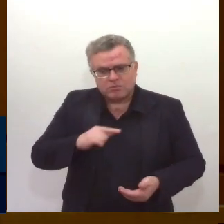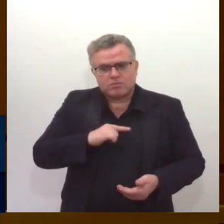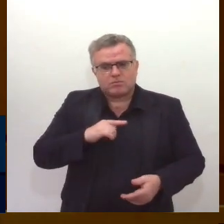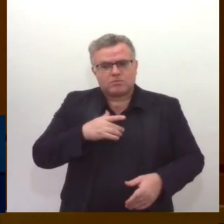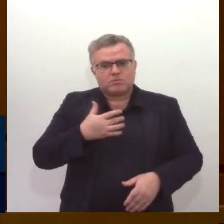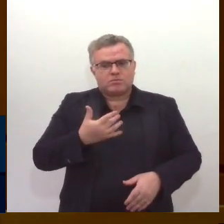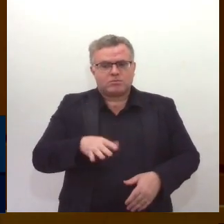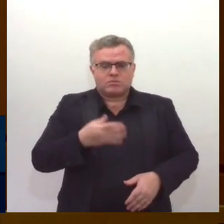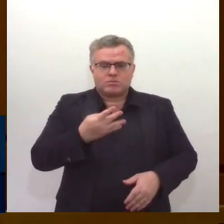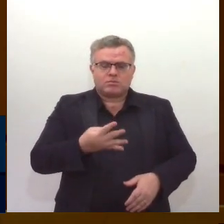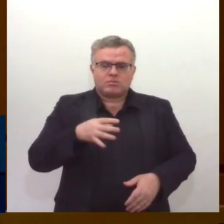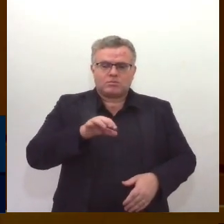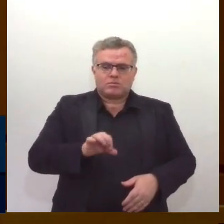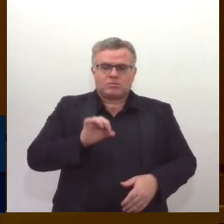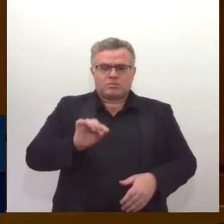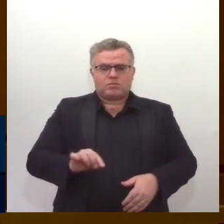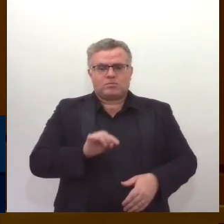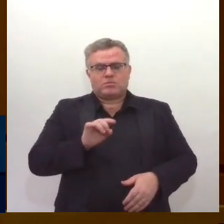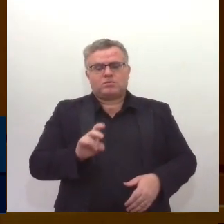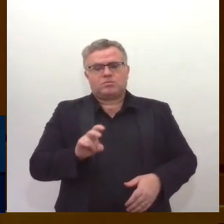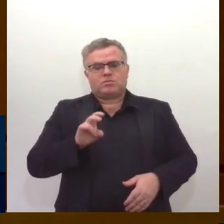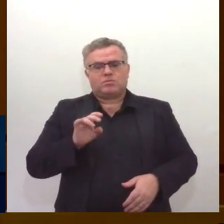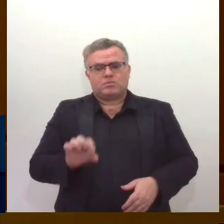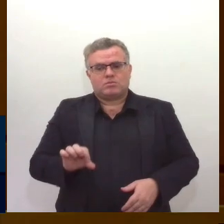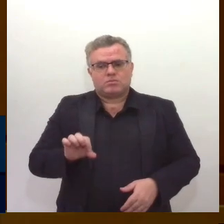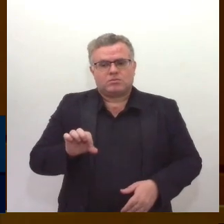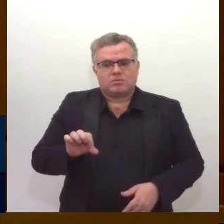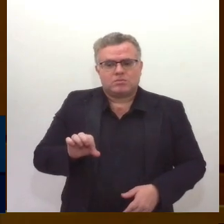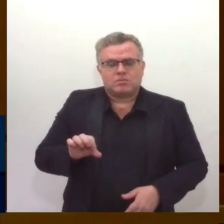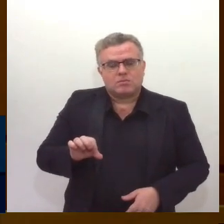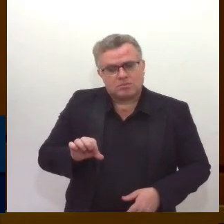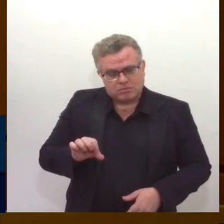49,59 pontos. Caiu em